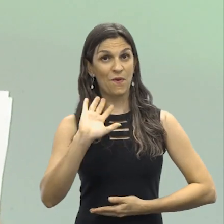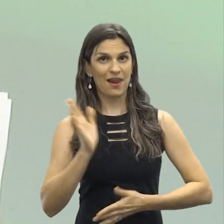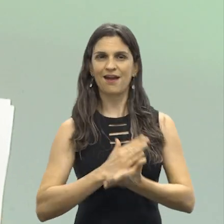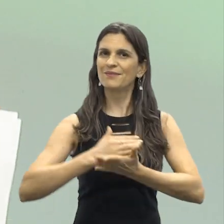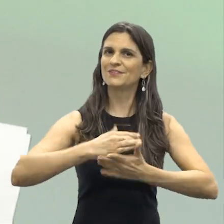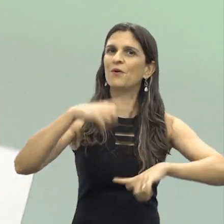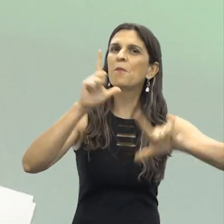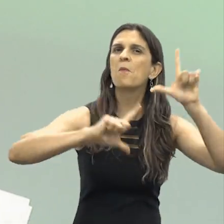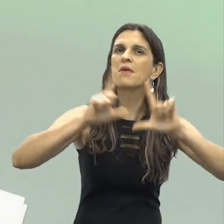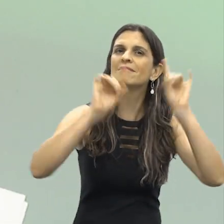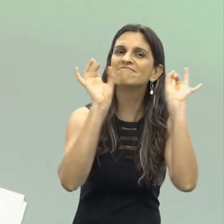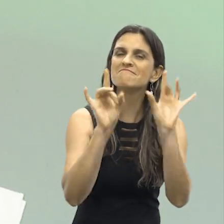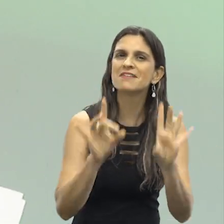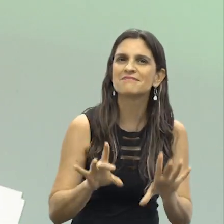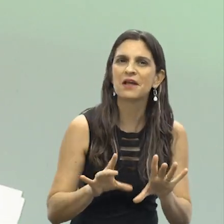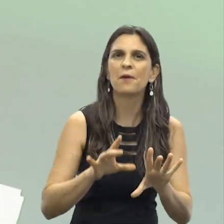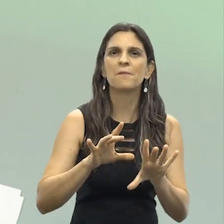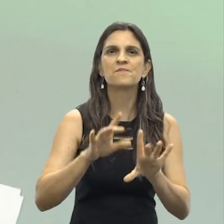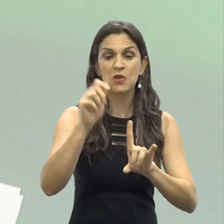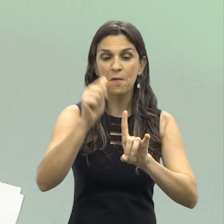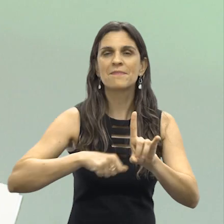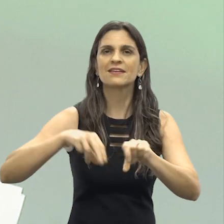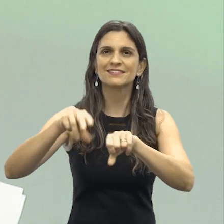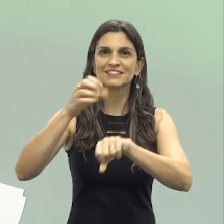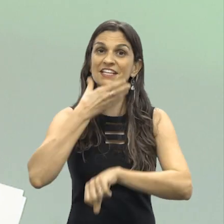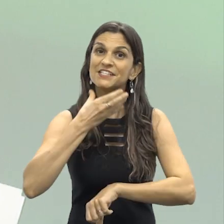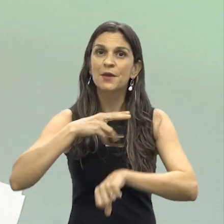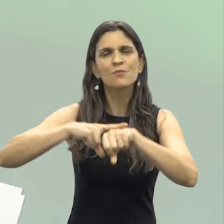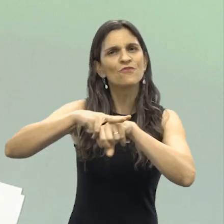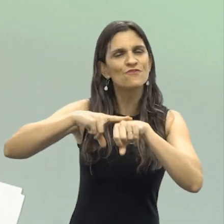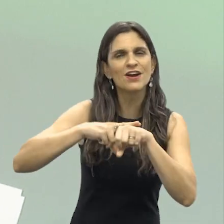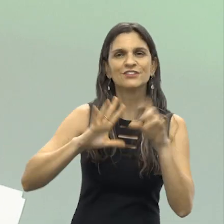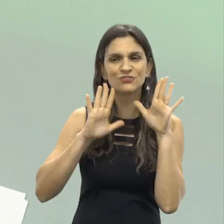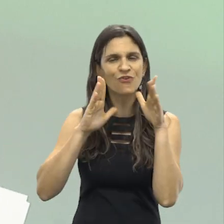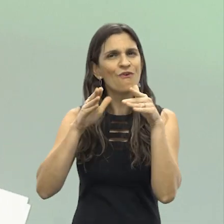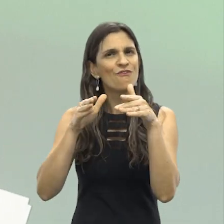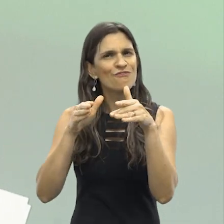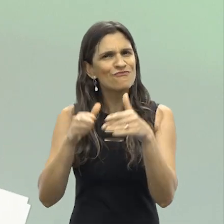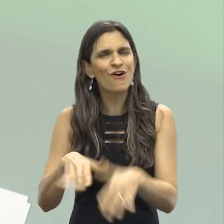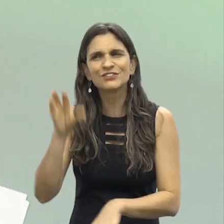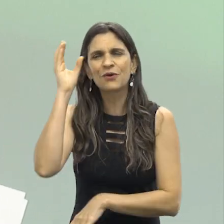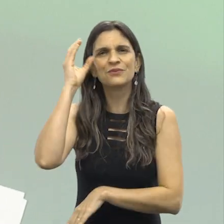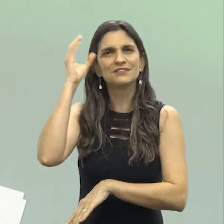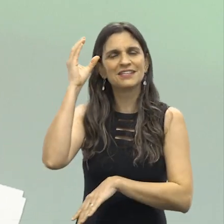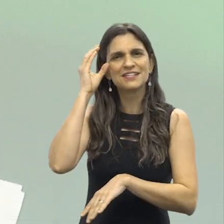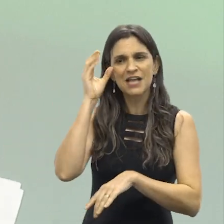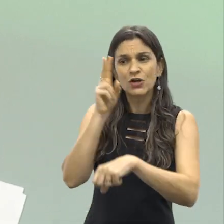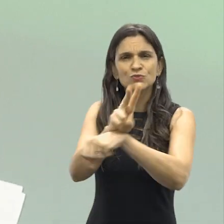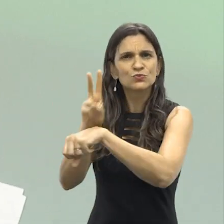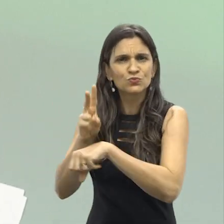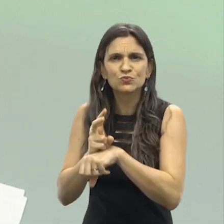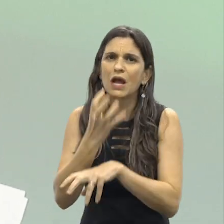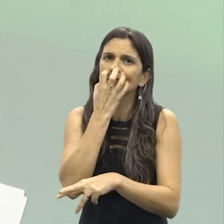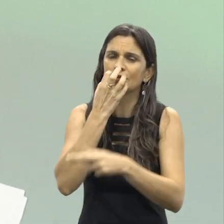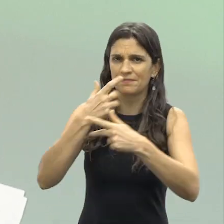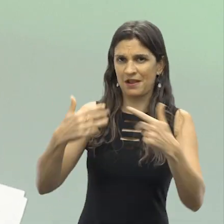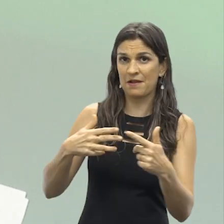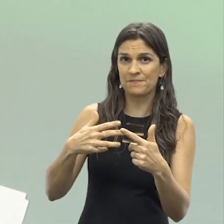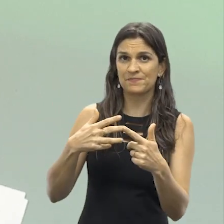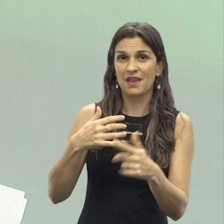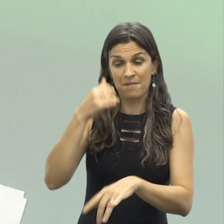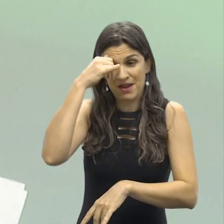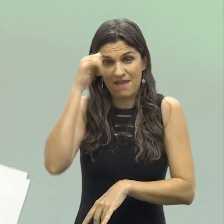Está começando agora o programa especial Dezembro Verde, mês dedicado à conscientização e combate ao abandono de